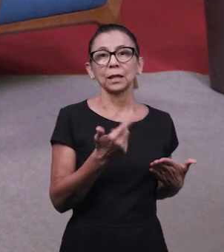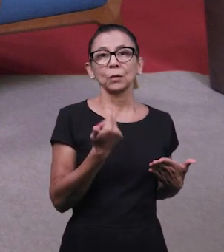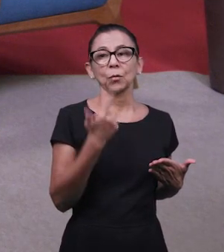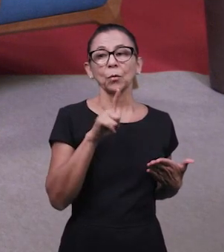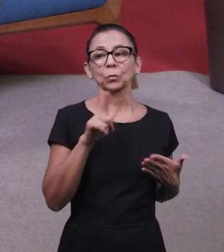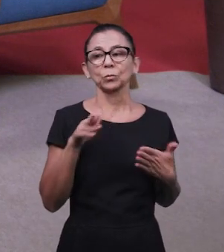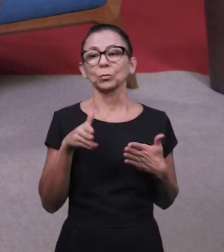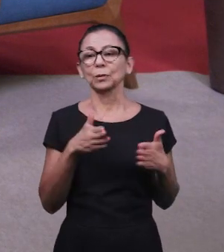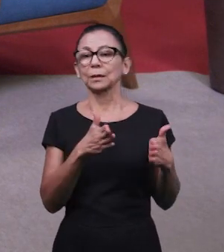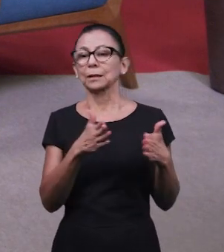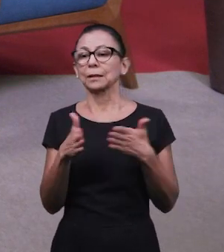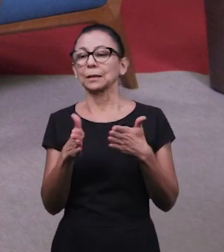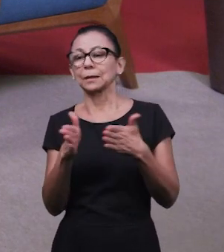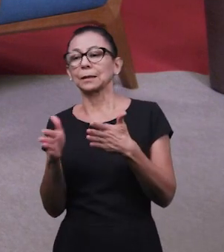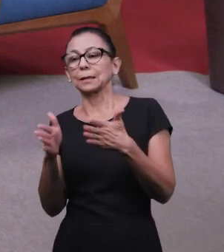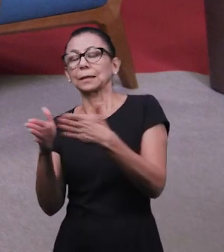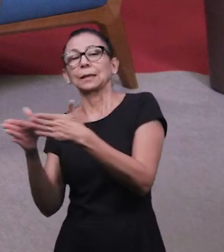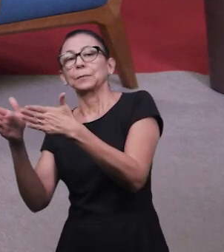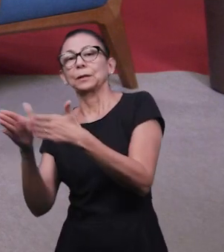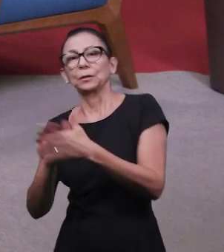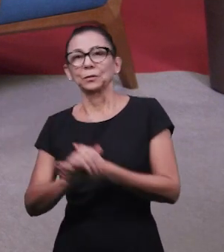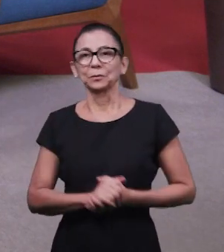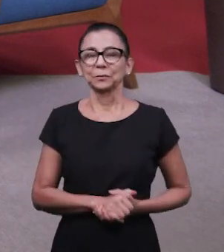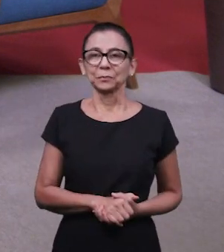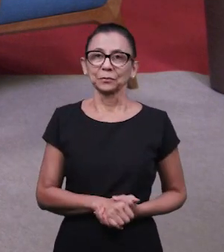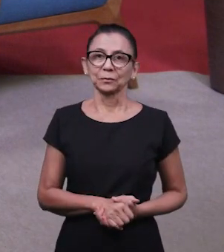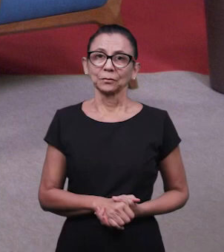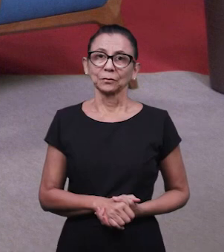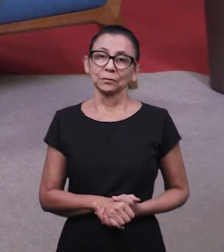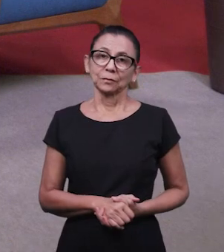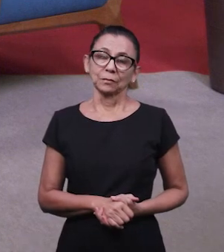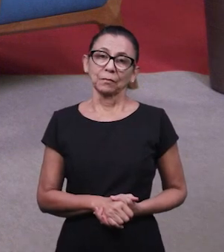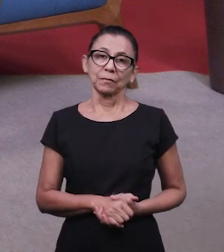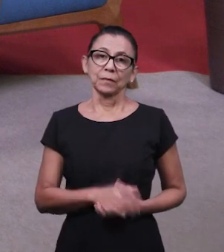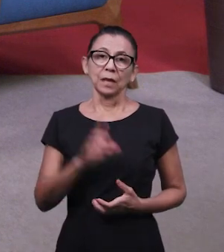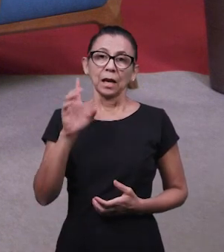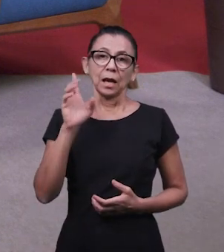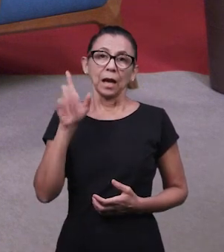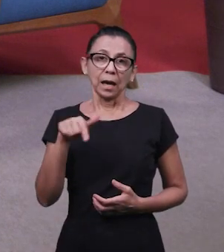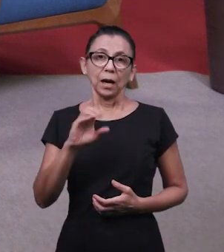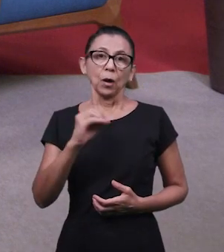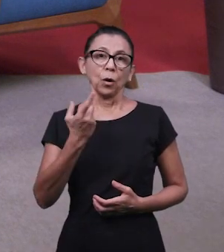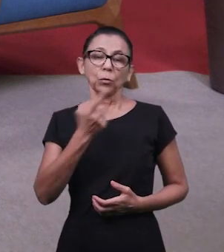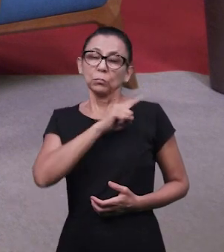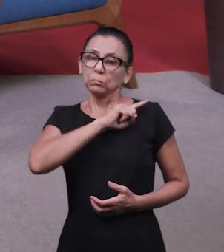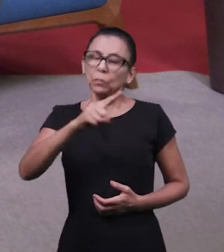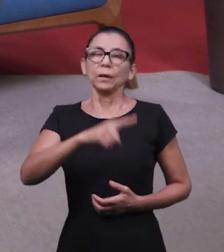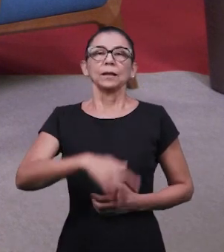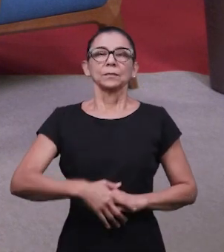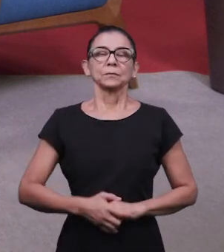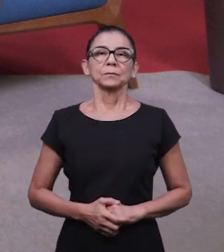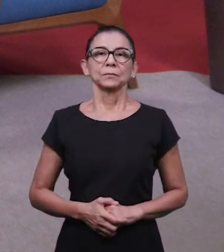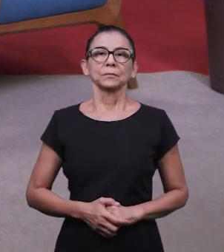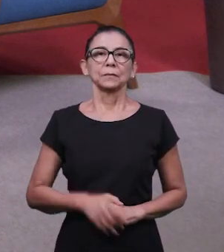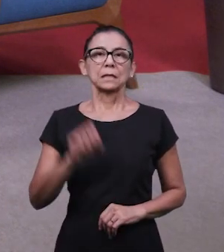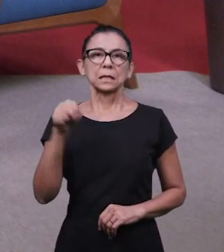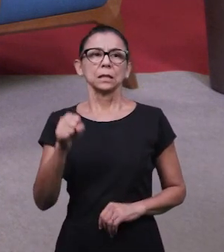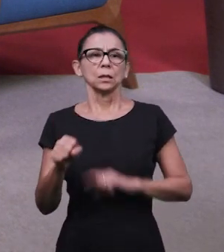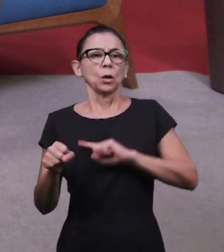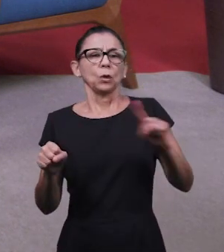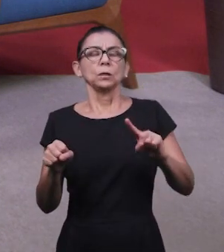com o pecado. A Bíblia diz, a alma que pecar vai acontecer o quê? Essa morrerá. Então,